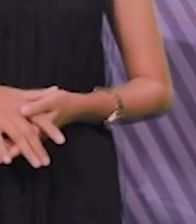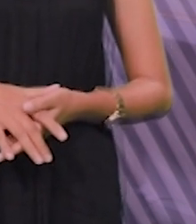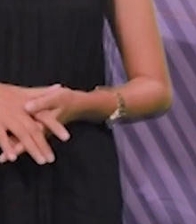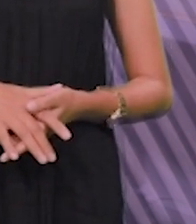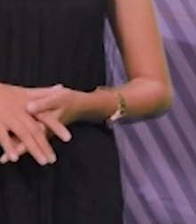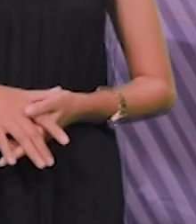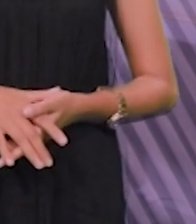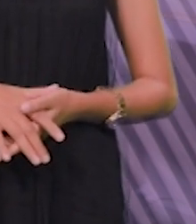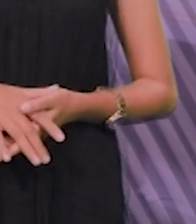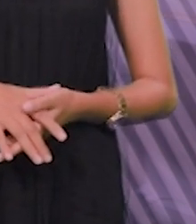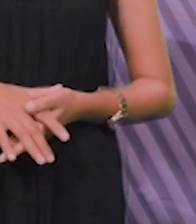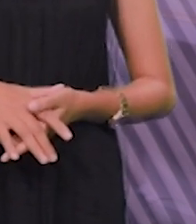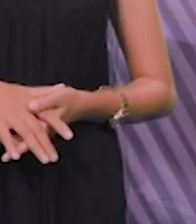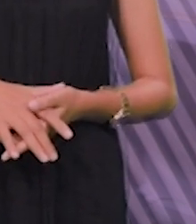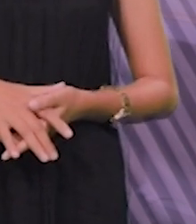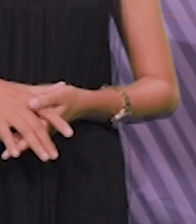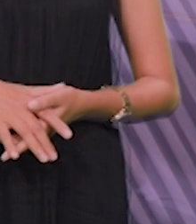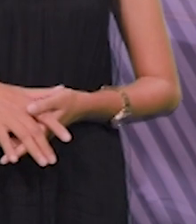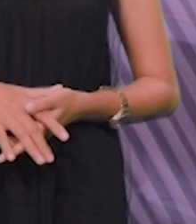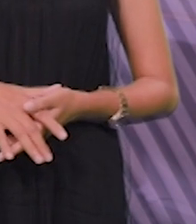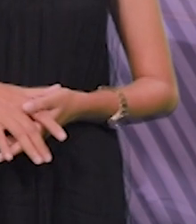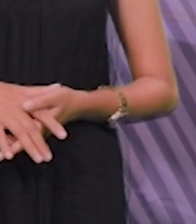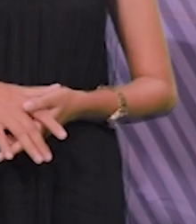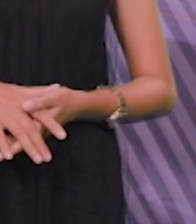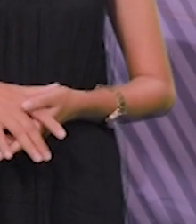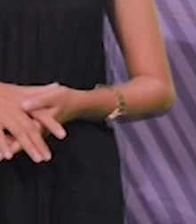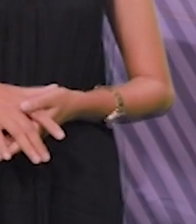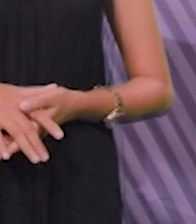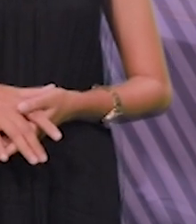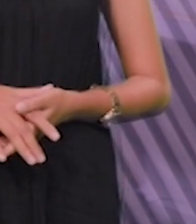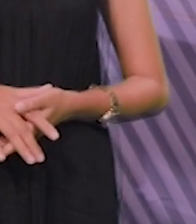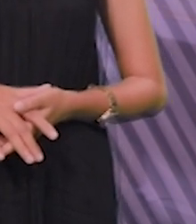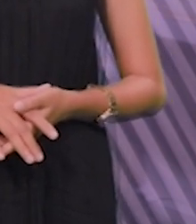botão notificação, ato no né e te volte se a levar lá com informação bom, você ame. Obrigada.